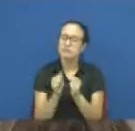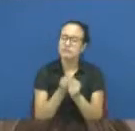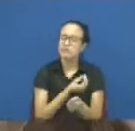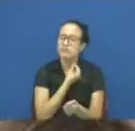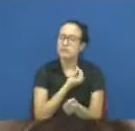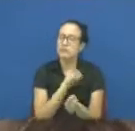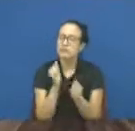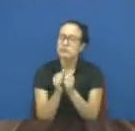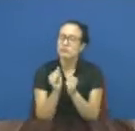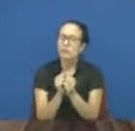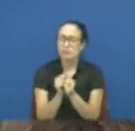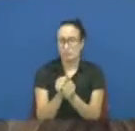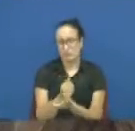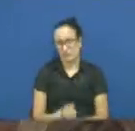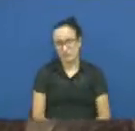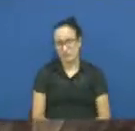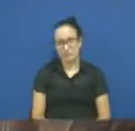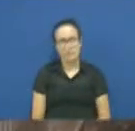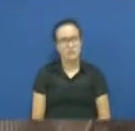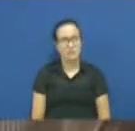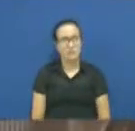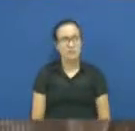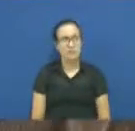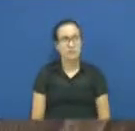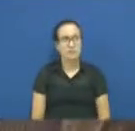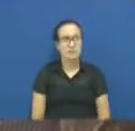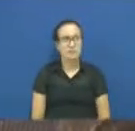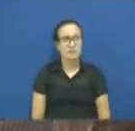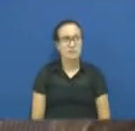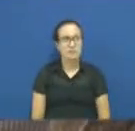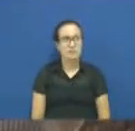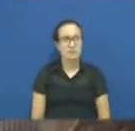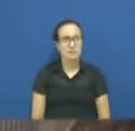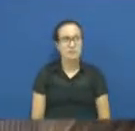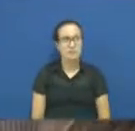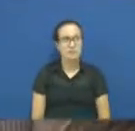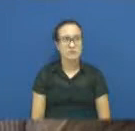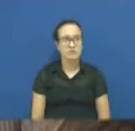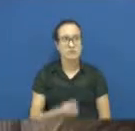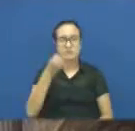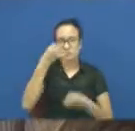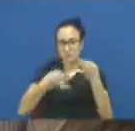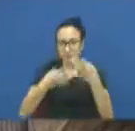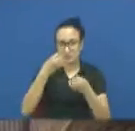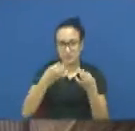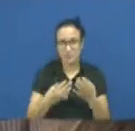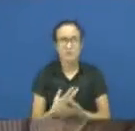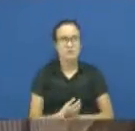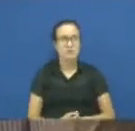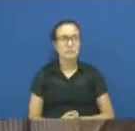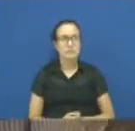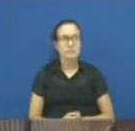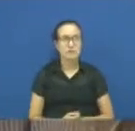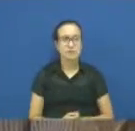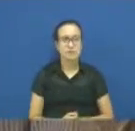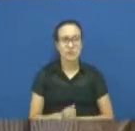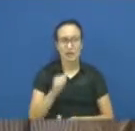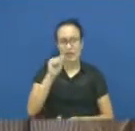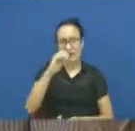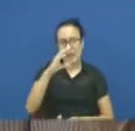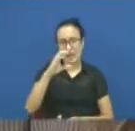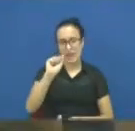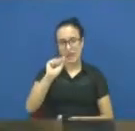seu Acácio. Eu vou ler rapidamente com informações que a gente checou. O seu Acácio nasceu